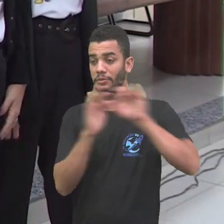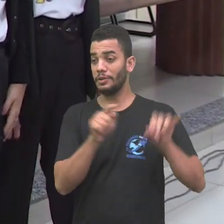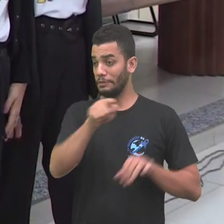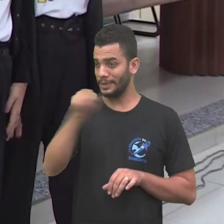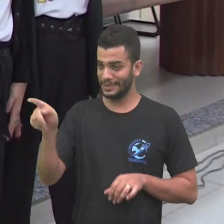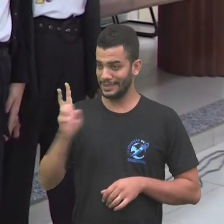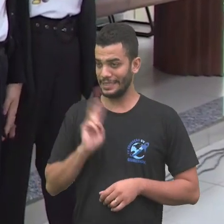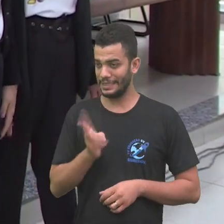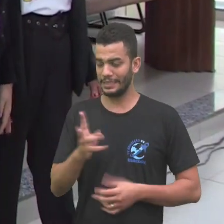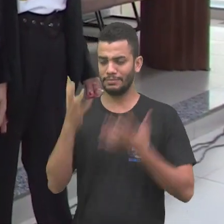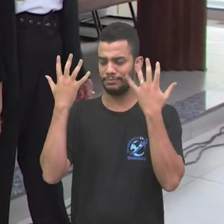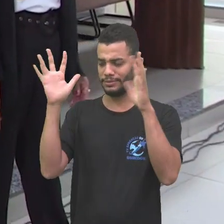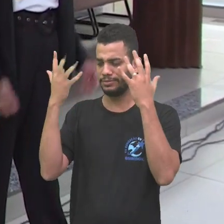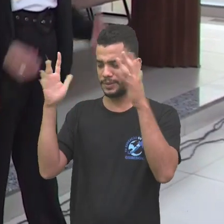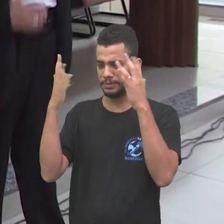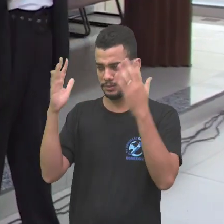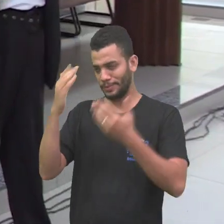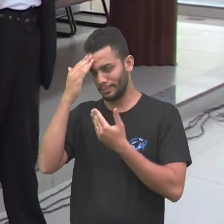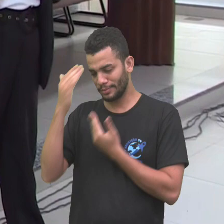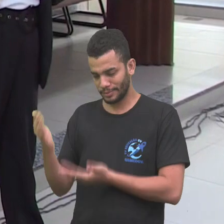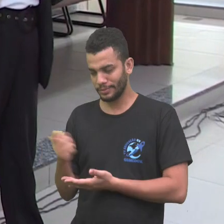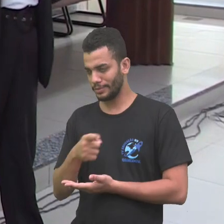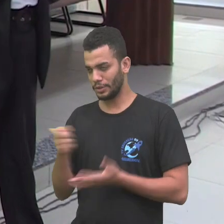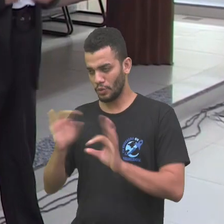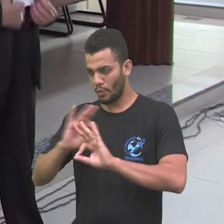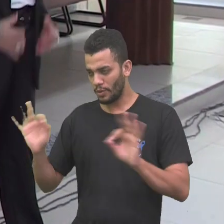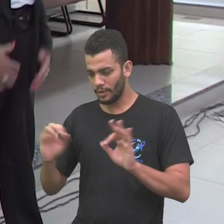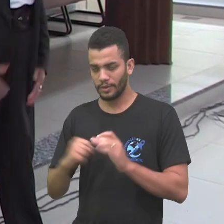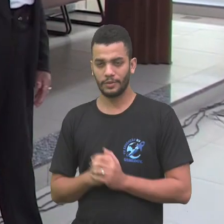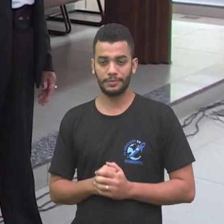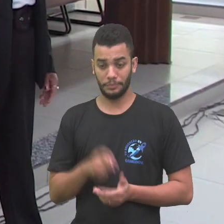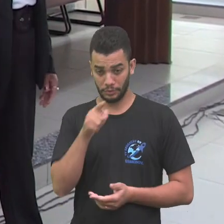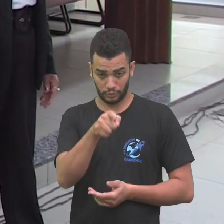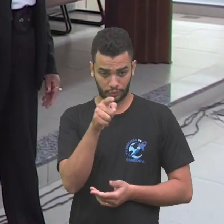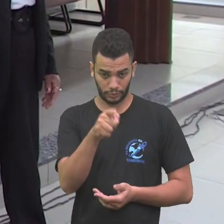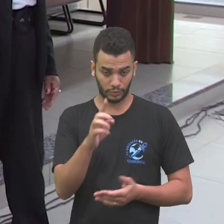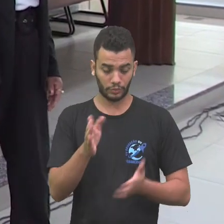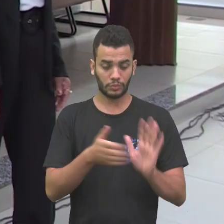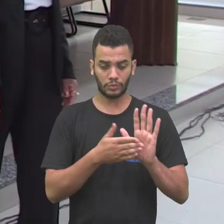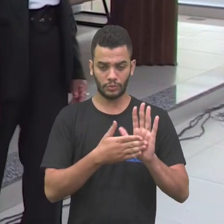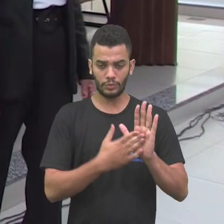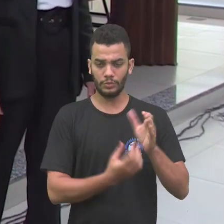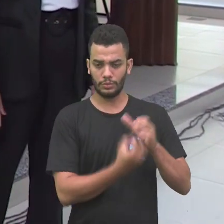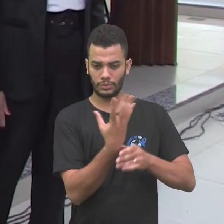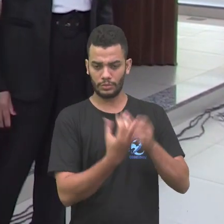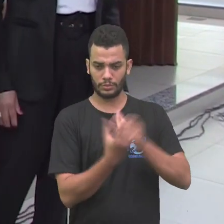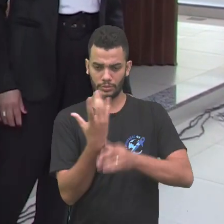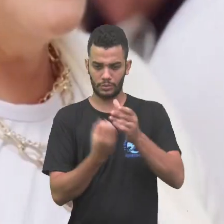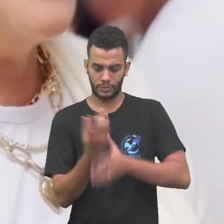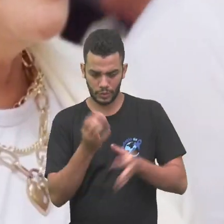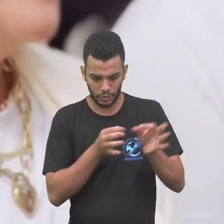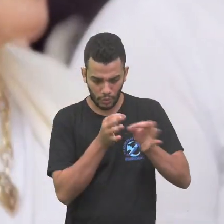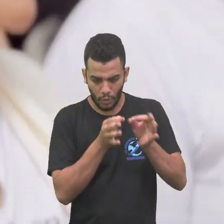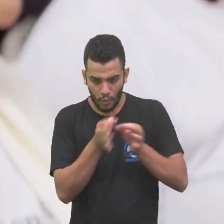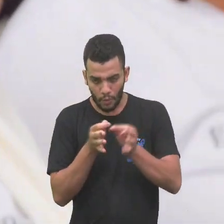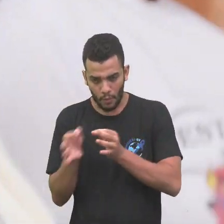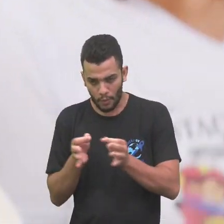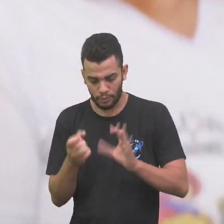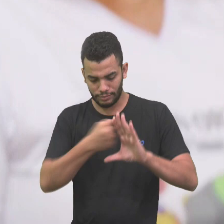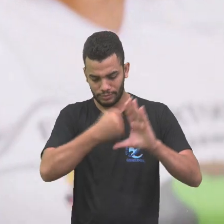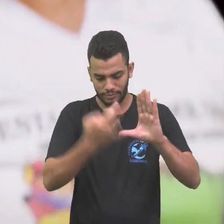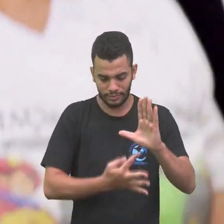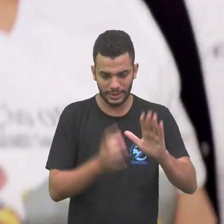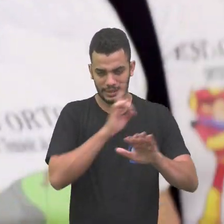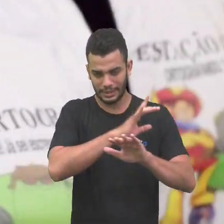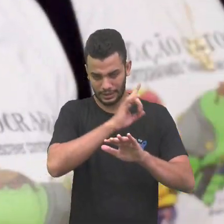escrever, desenvolver e conduzir durante esses meses todas as atividades do projeto.